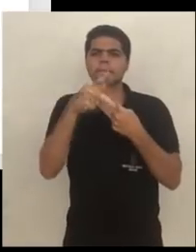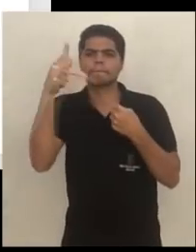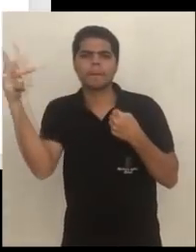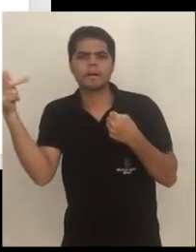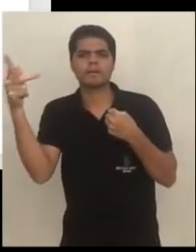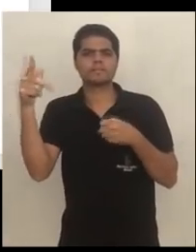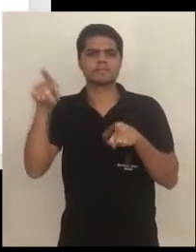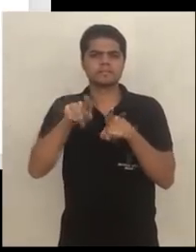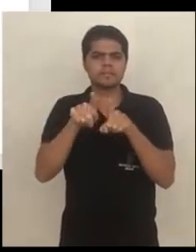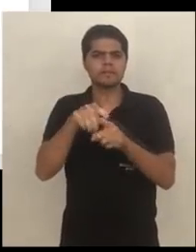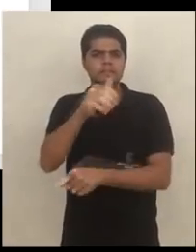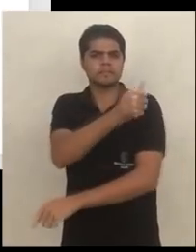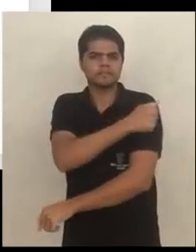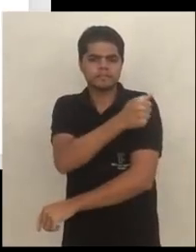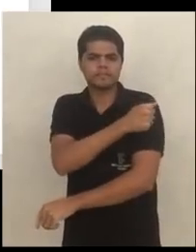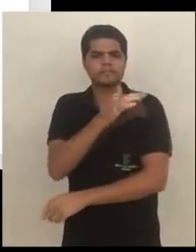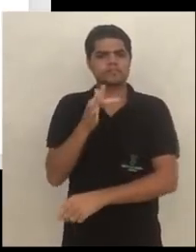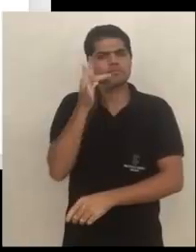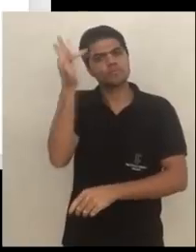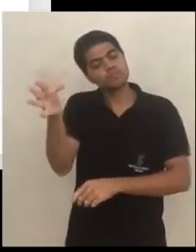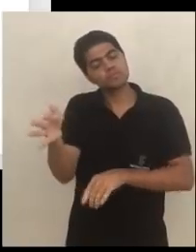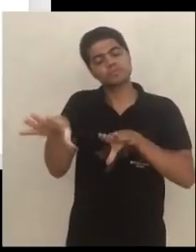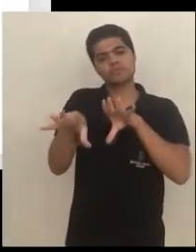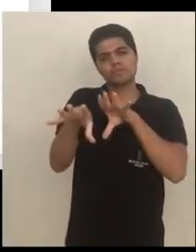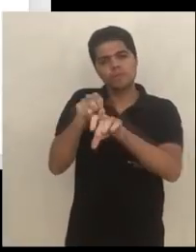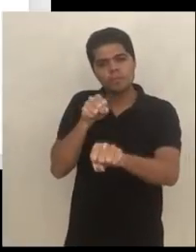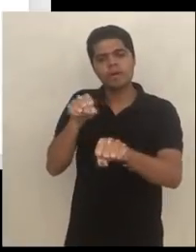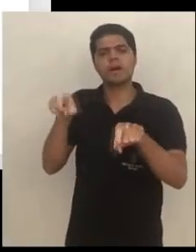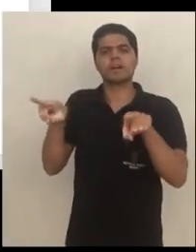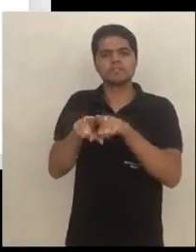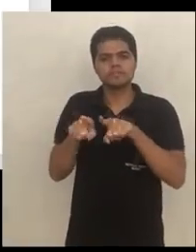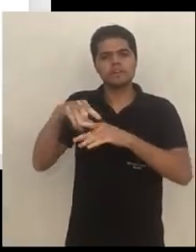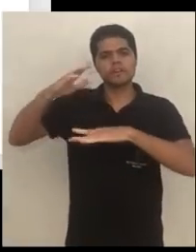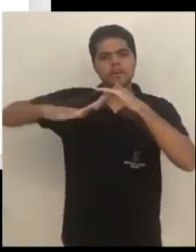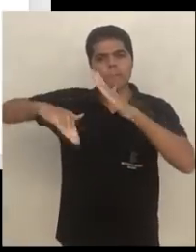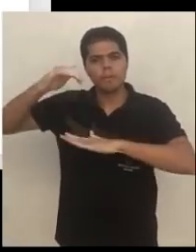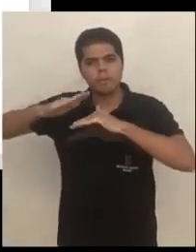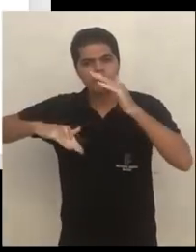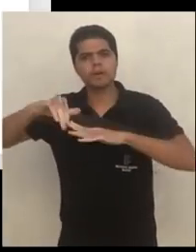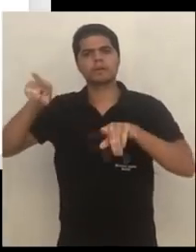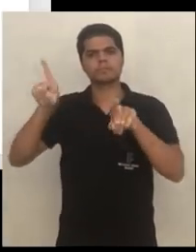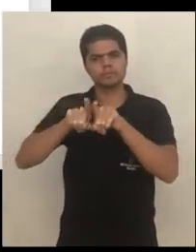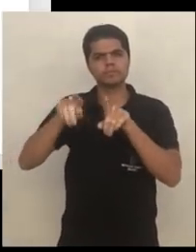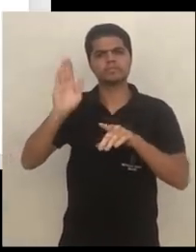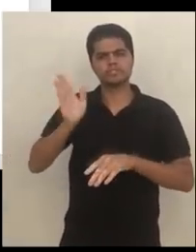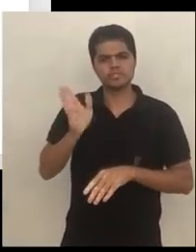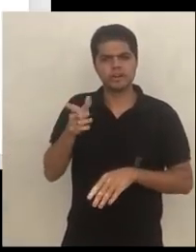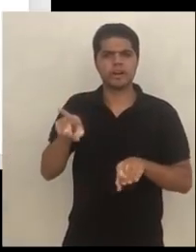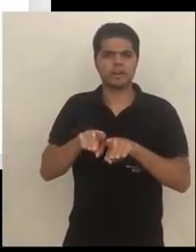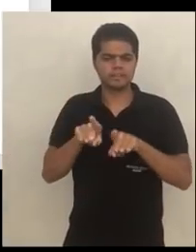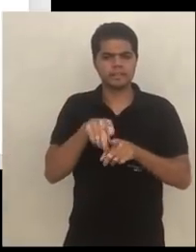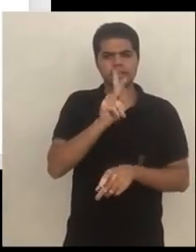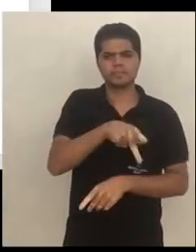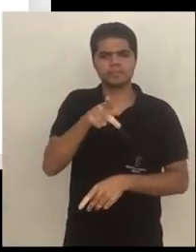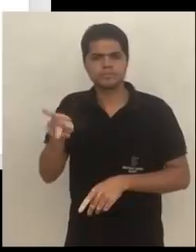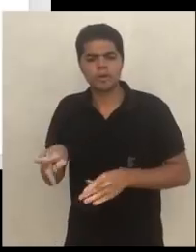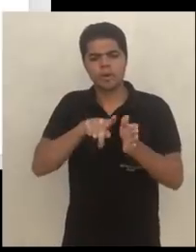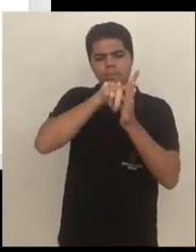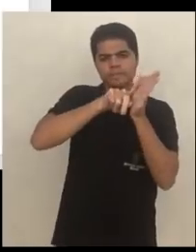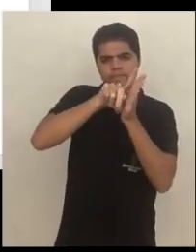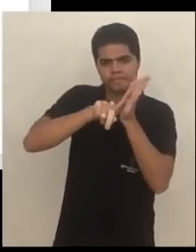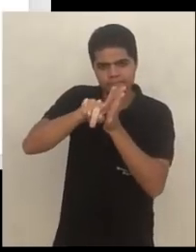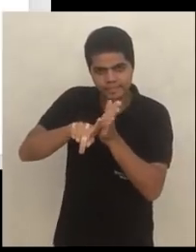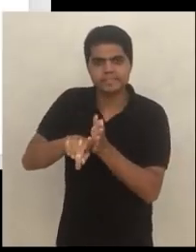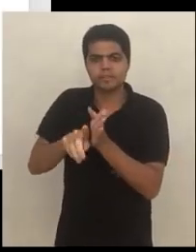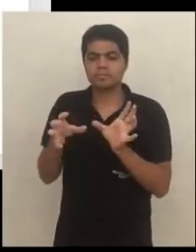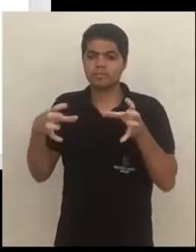que vão se formar, equipe técnica que já está no campo atuando, pesquisadores, extensionistas, professores, a Comissão de Produção Orgânica da